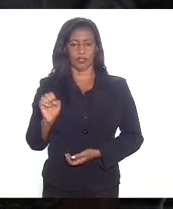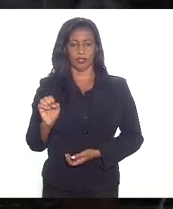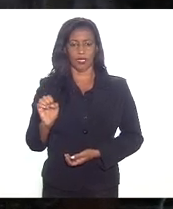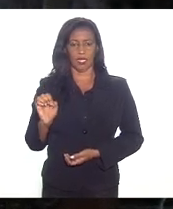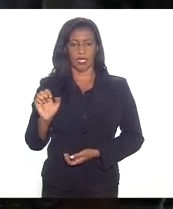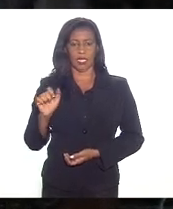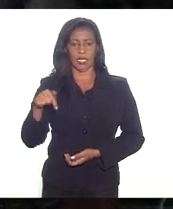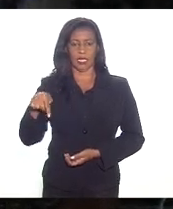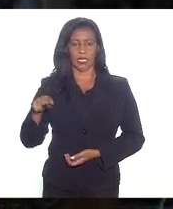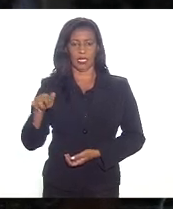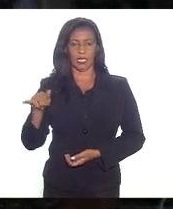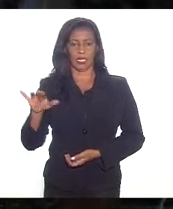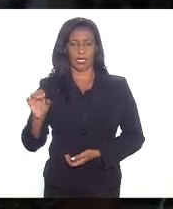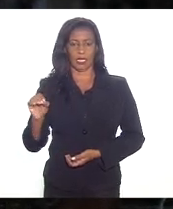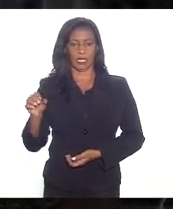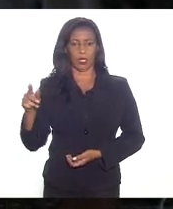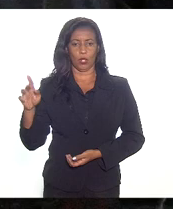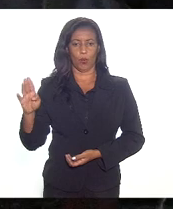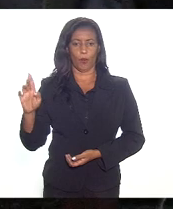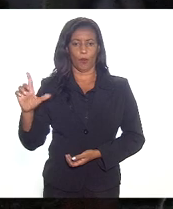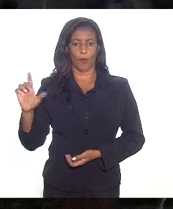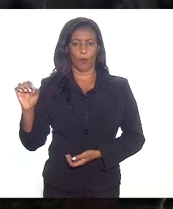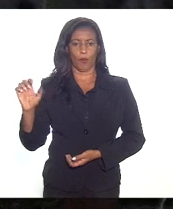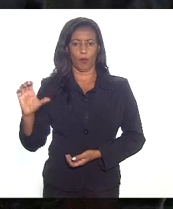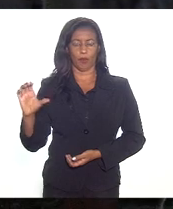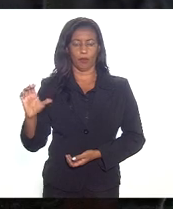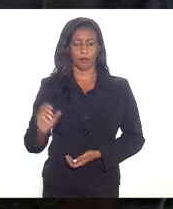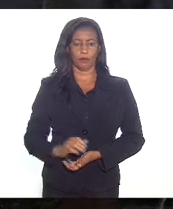Deputado Alexandre Knoploch.